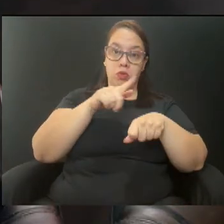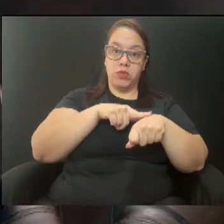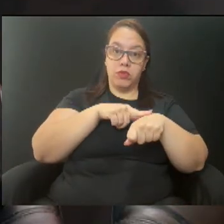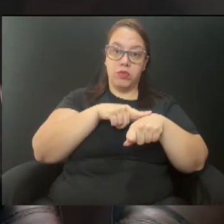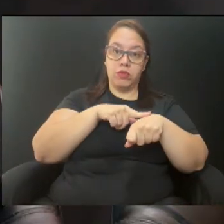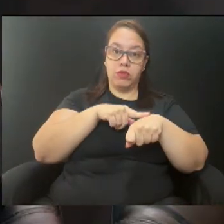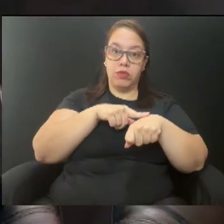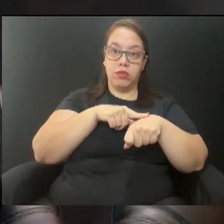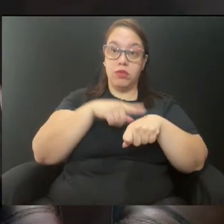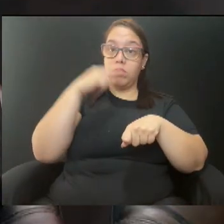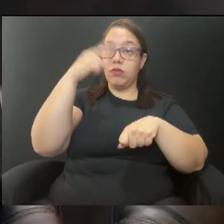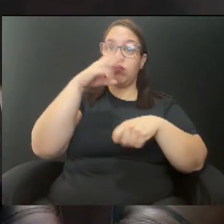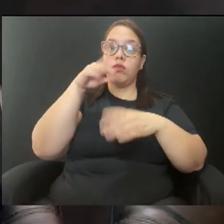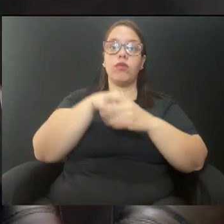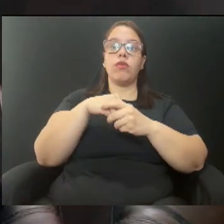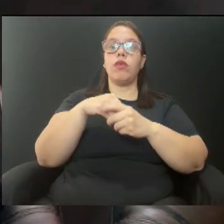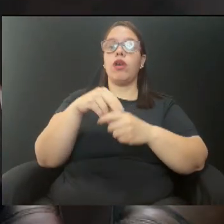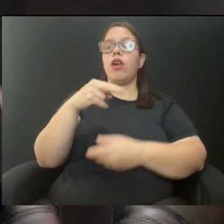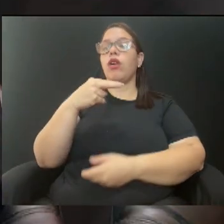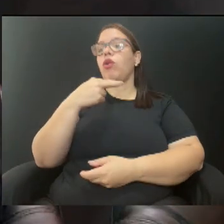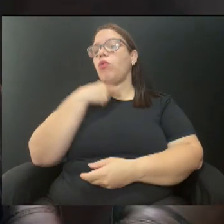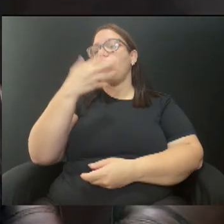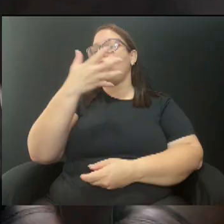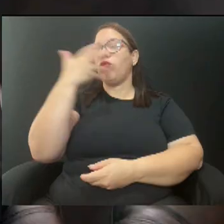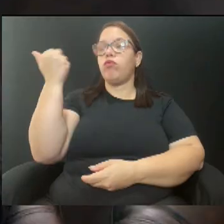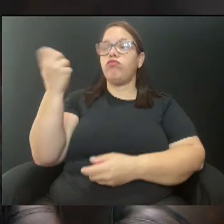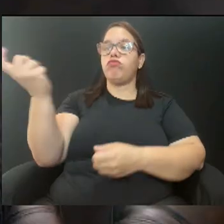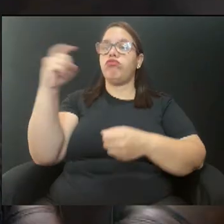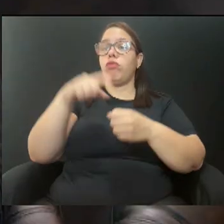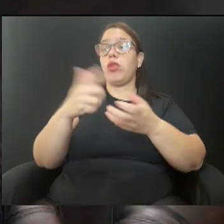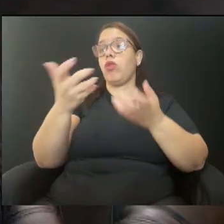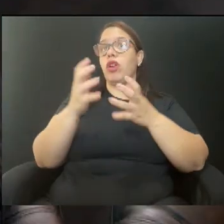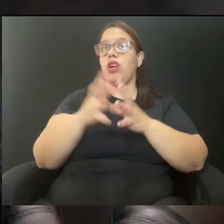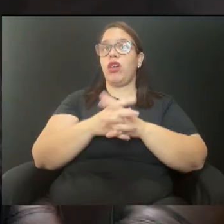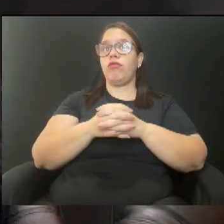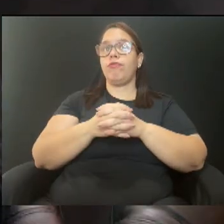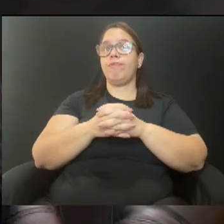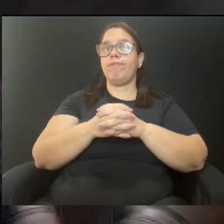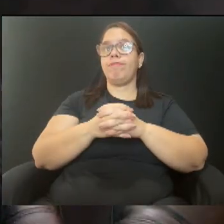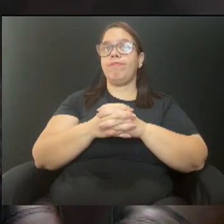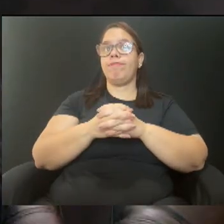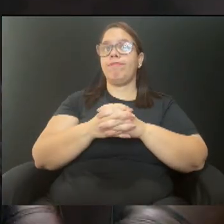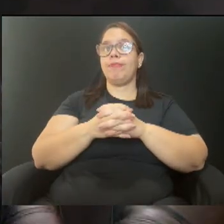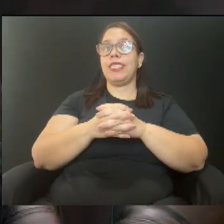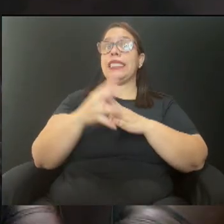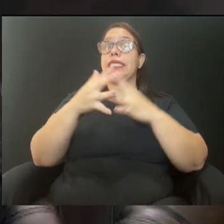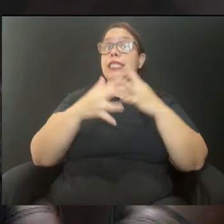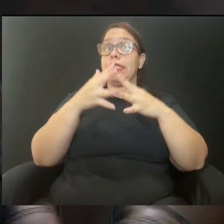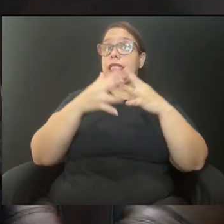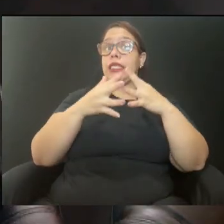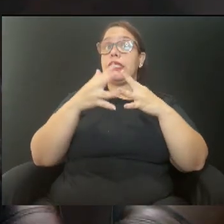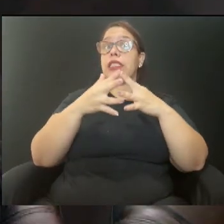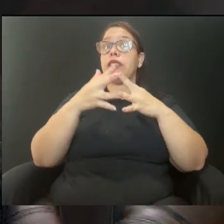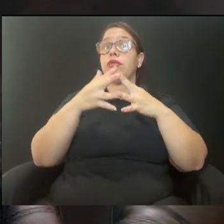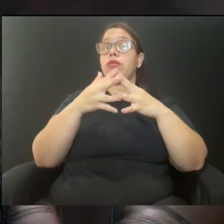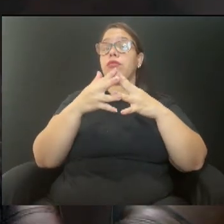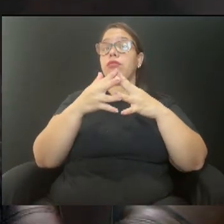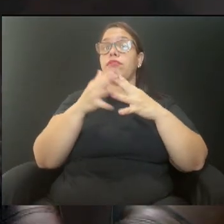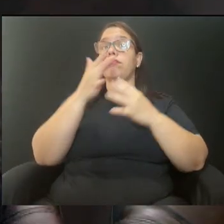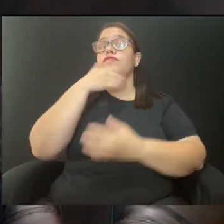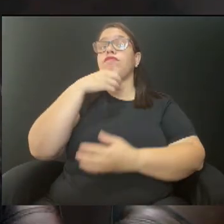posso desligar e voltar no momento que eu quero. E aí causa muito atrito entre pais. Eu tenho na minha clínica pais que